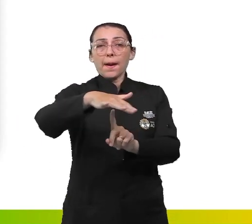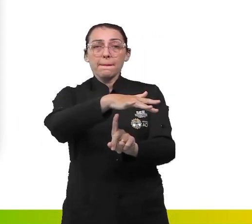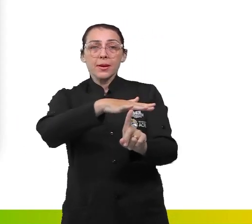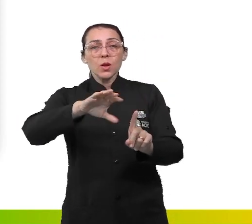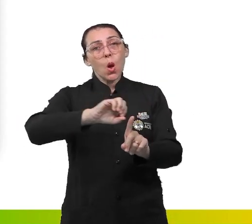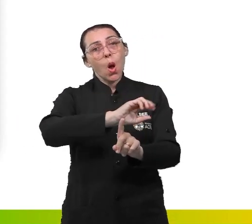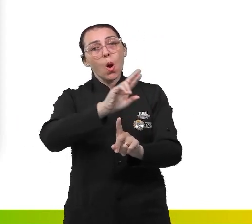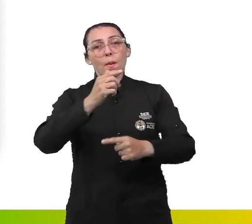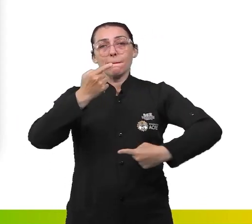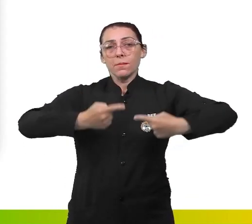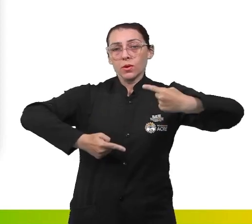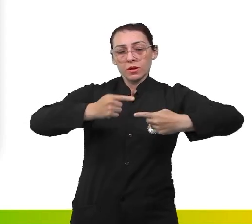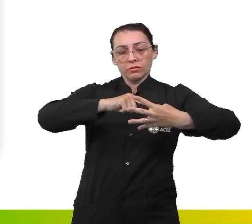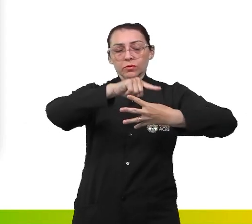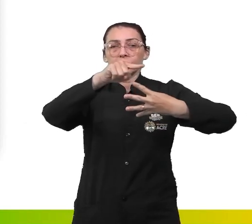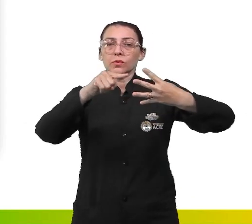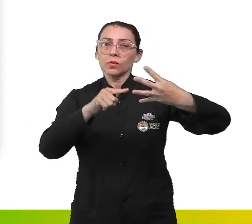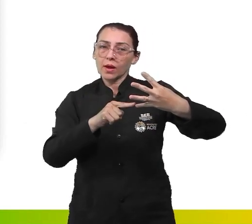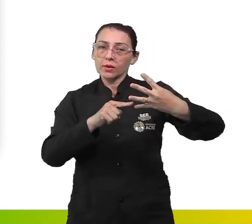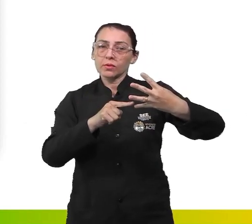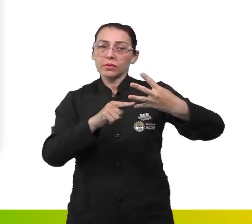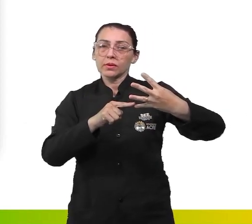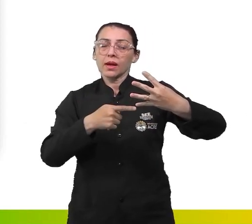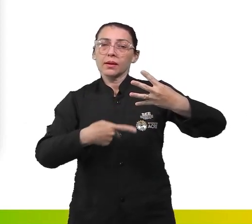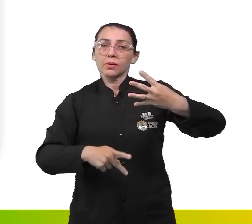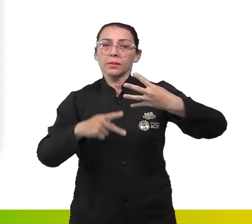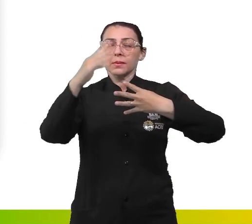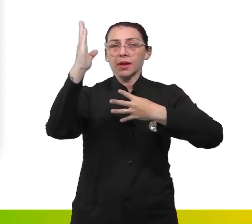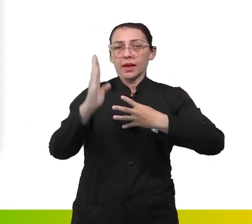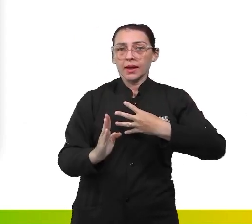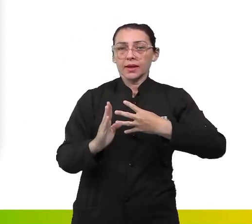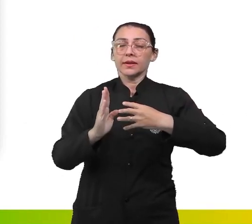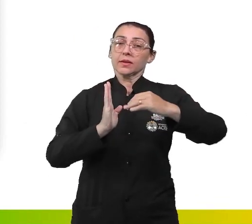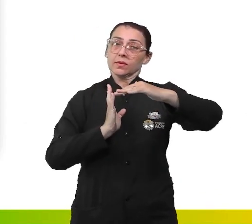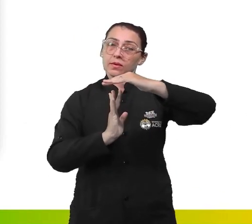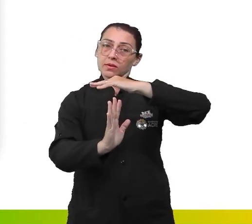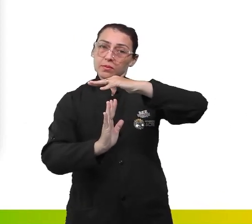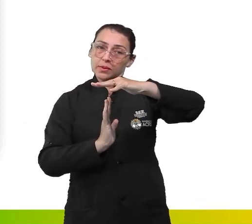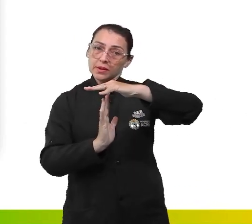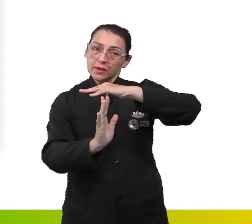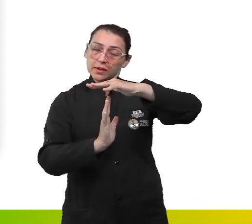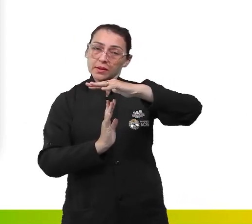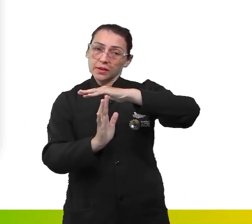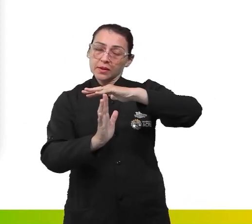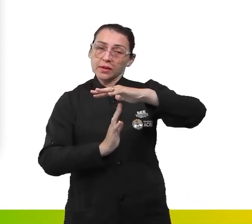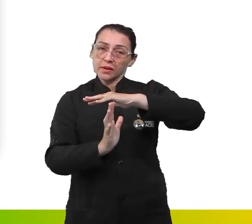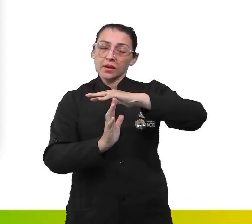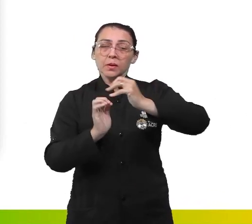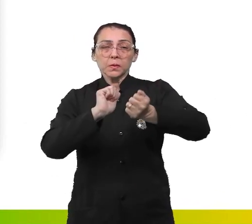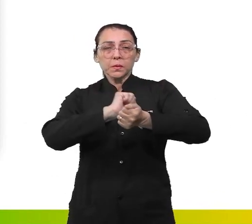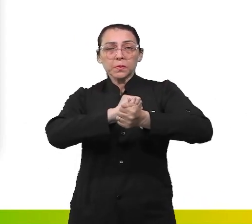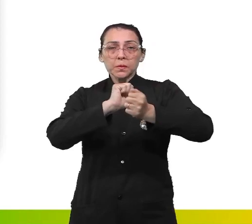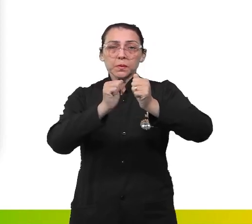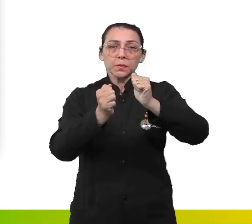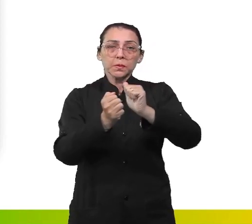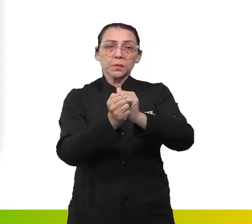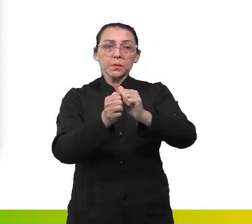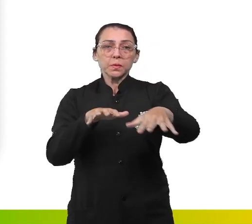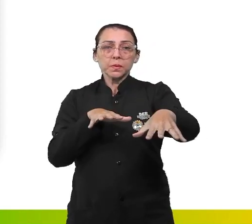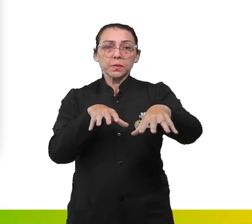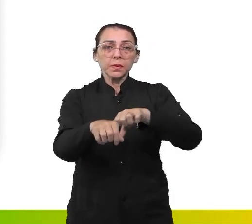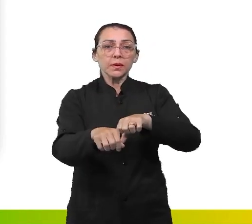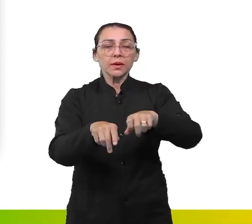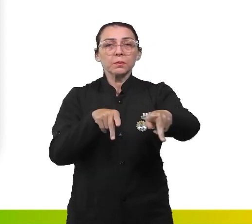ou políticos. No Brasil, os fluxos migratórios moldaram a formação